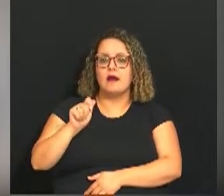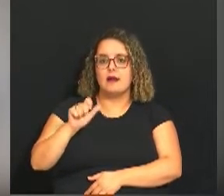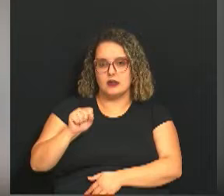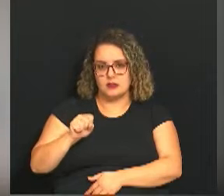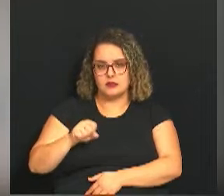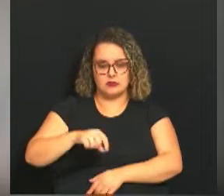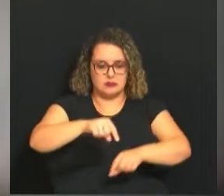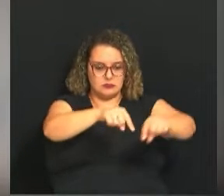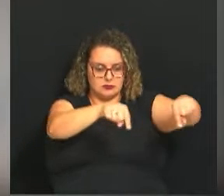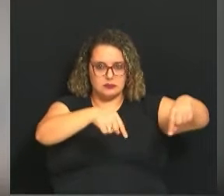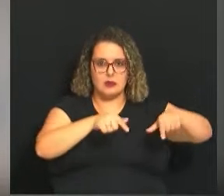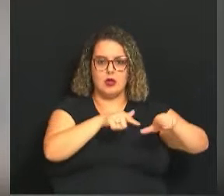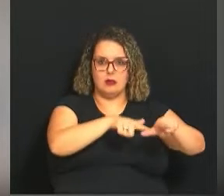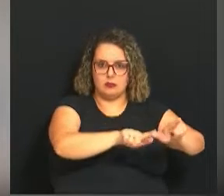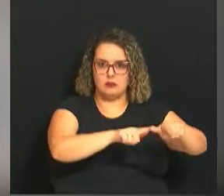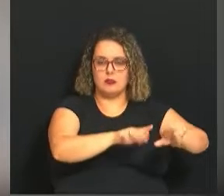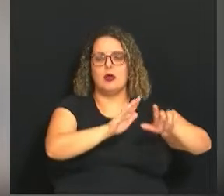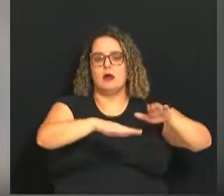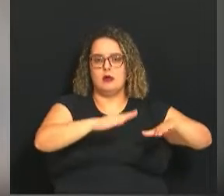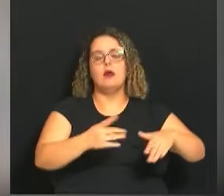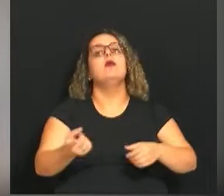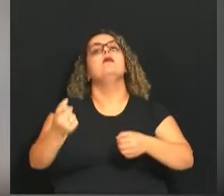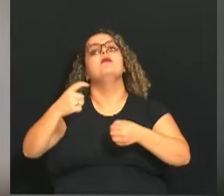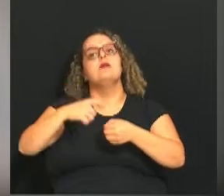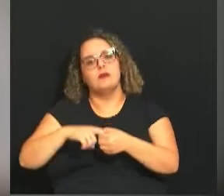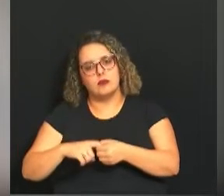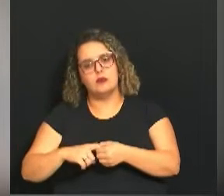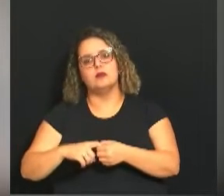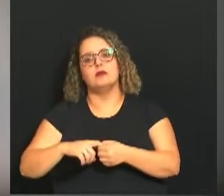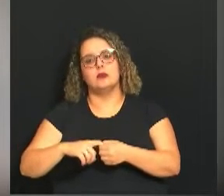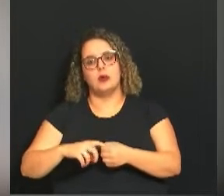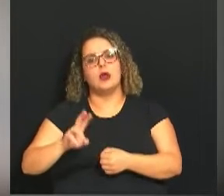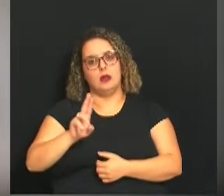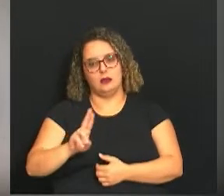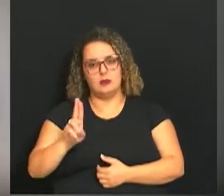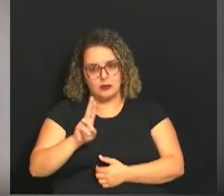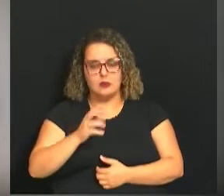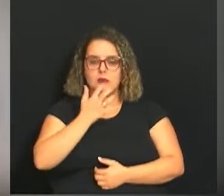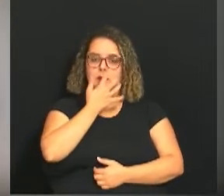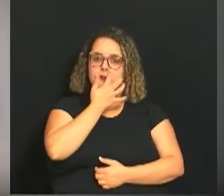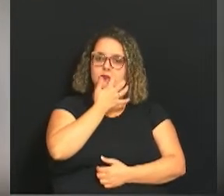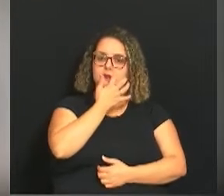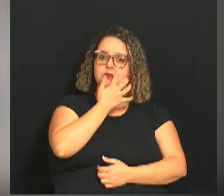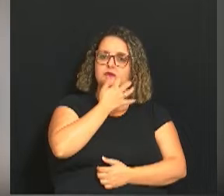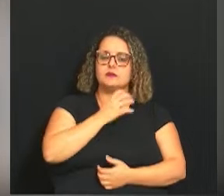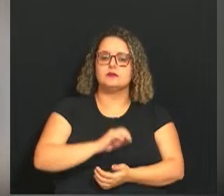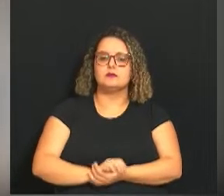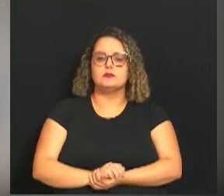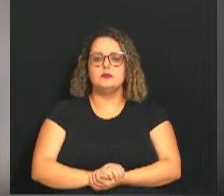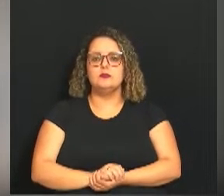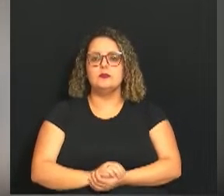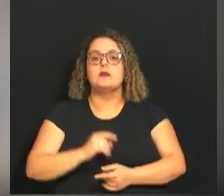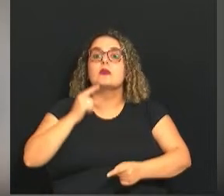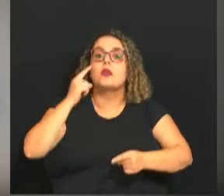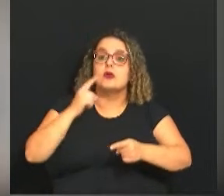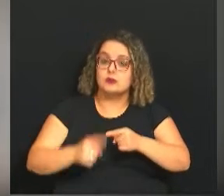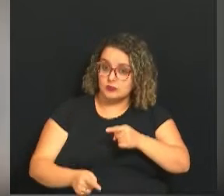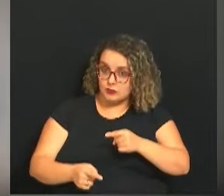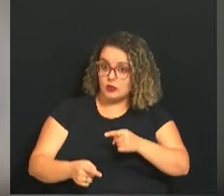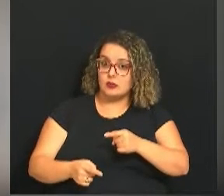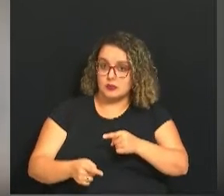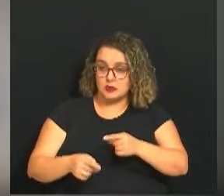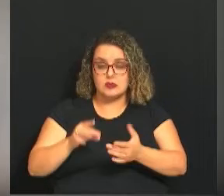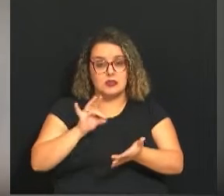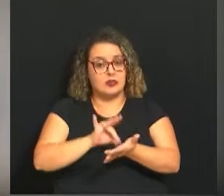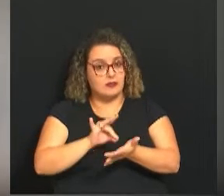terreiros puderam voltar a funcionar. E esses resquícios desse proibicionismo, né, que na